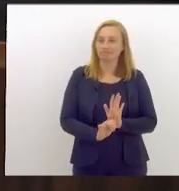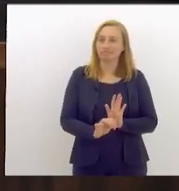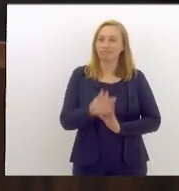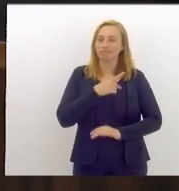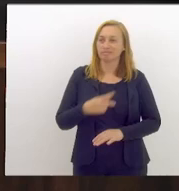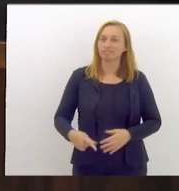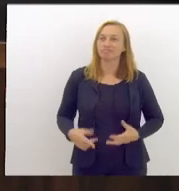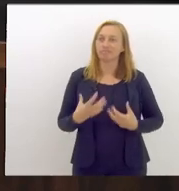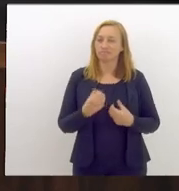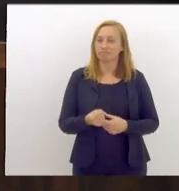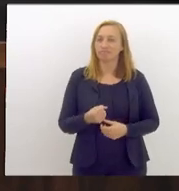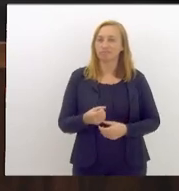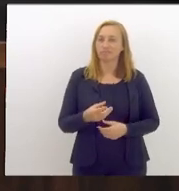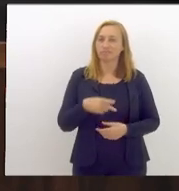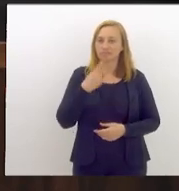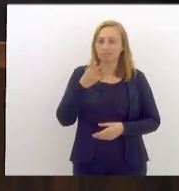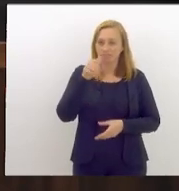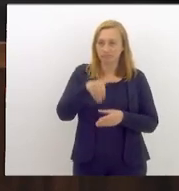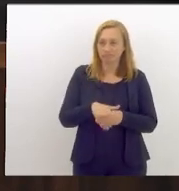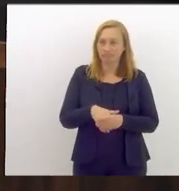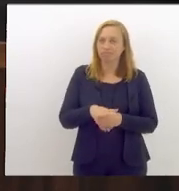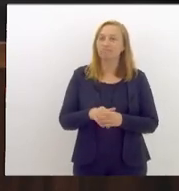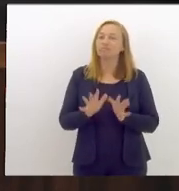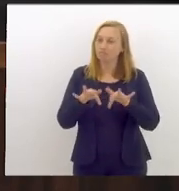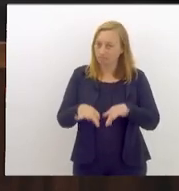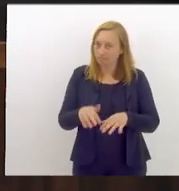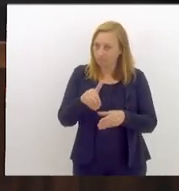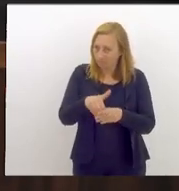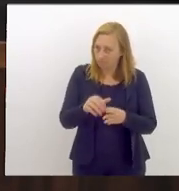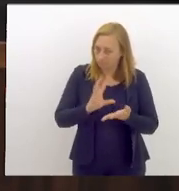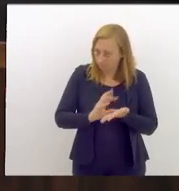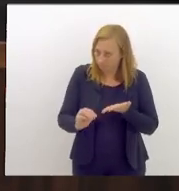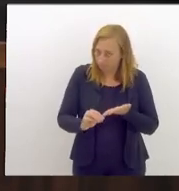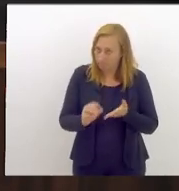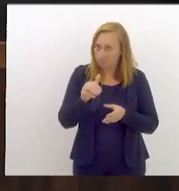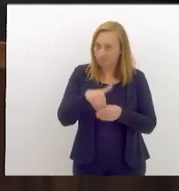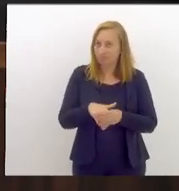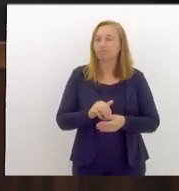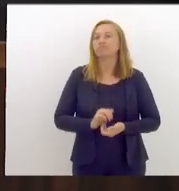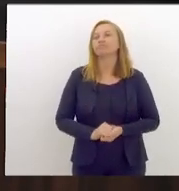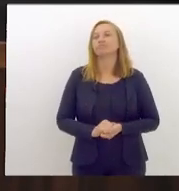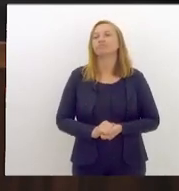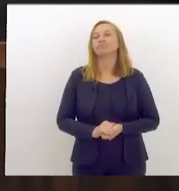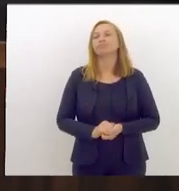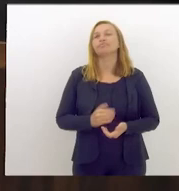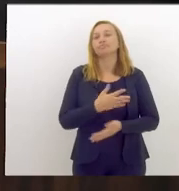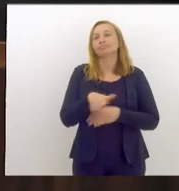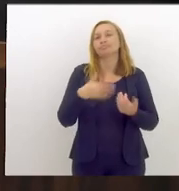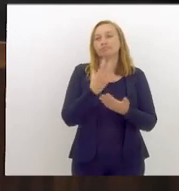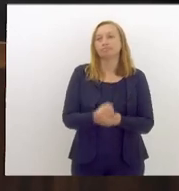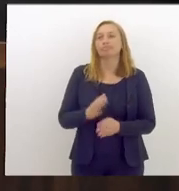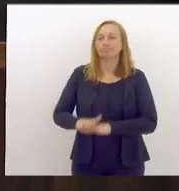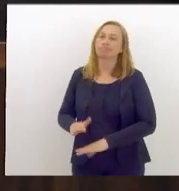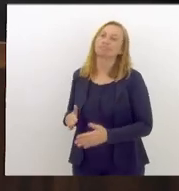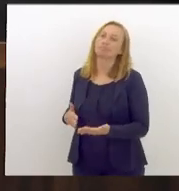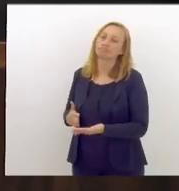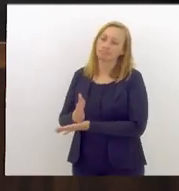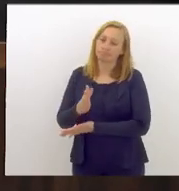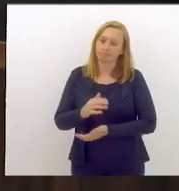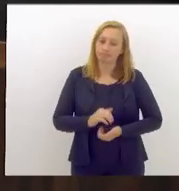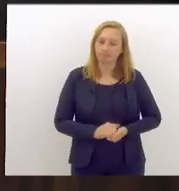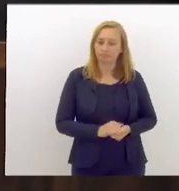a presença de fé declaração de votos ao final da pauta ao final da pauta seus que a própria Como estão